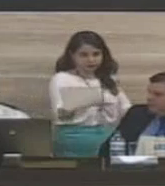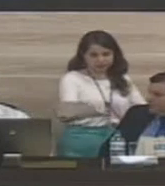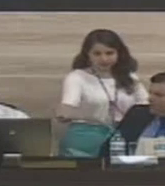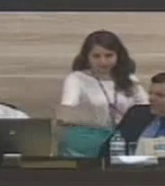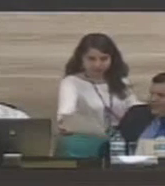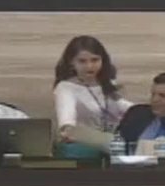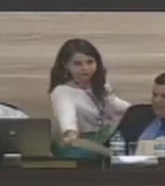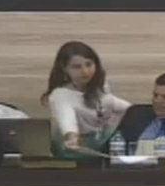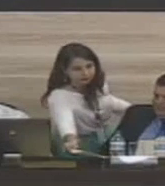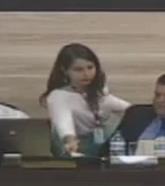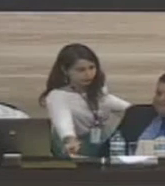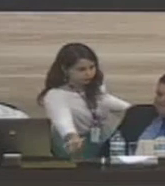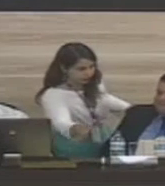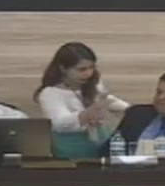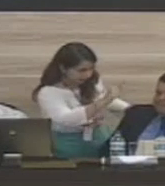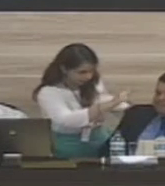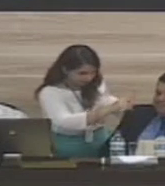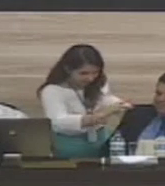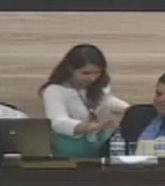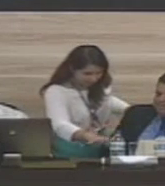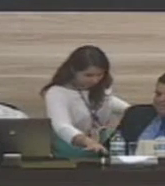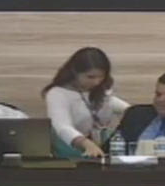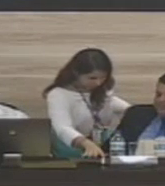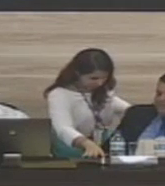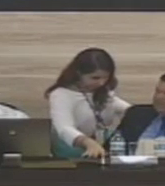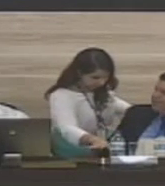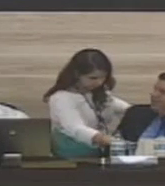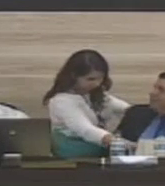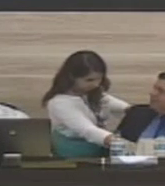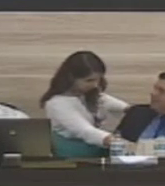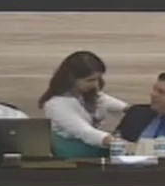o prêmio Destaque do Ano do Policial Civil,